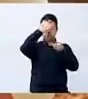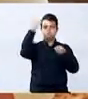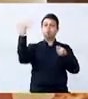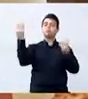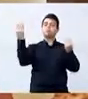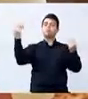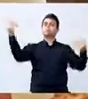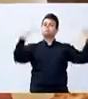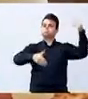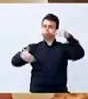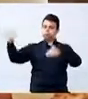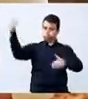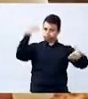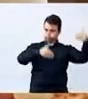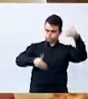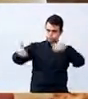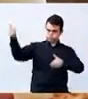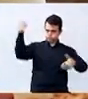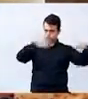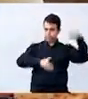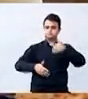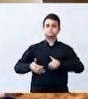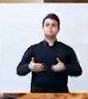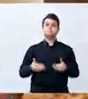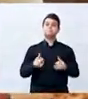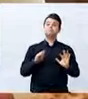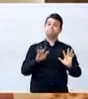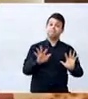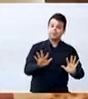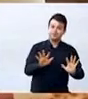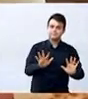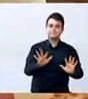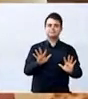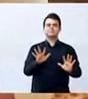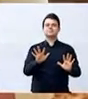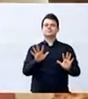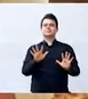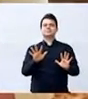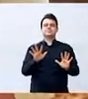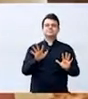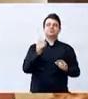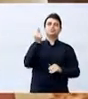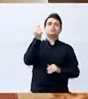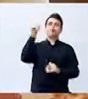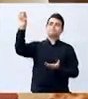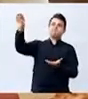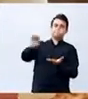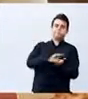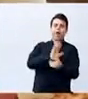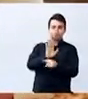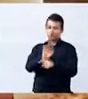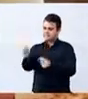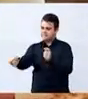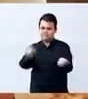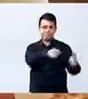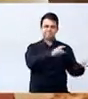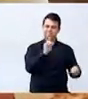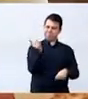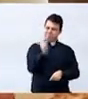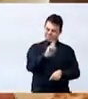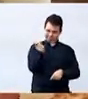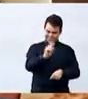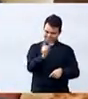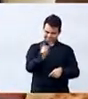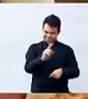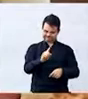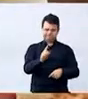nós atendemos, né? E só que não é um valor assim que dá para cobrir. A folha de